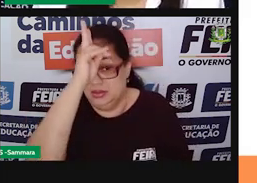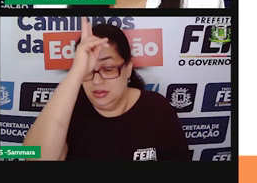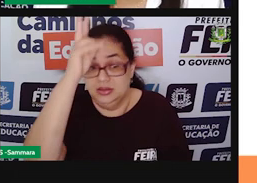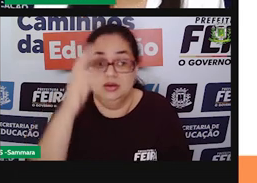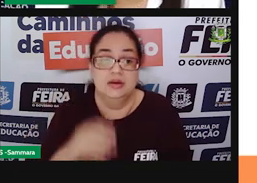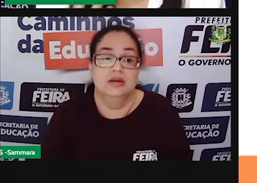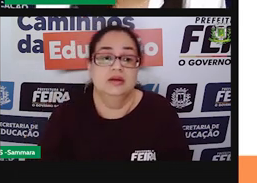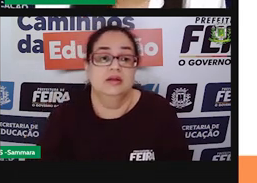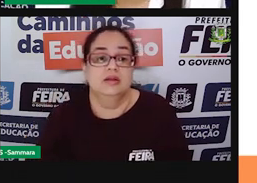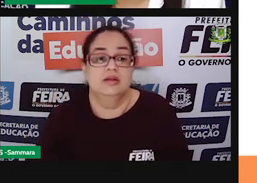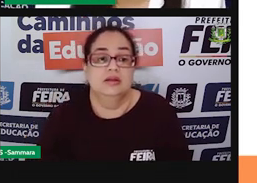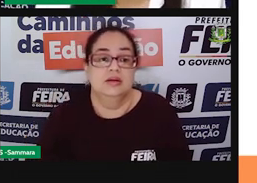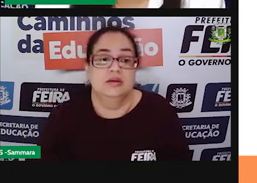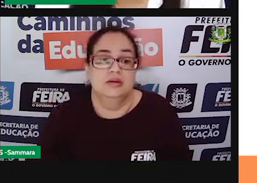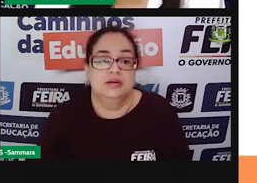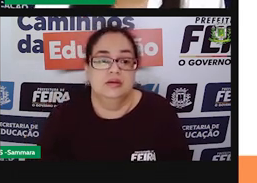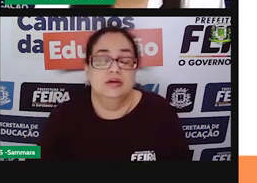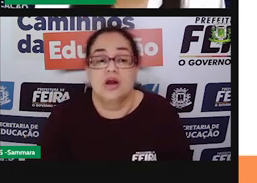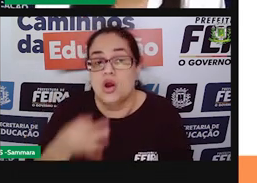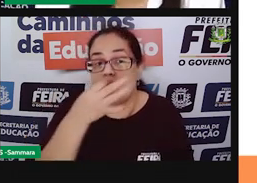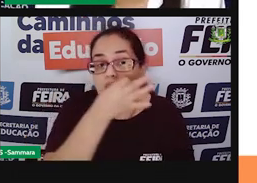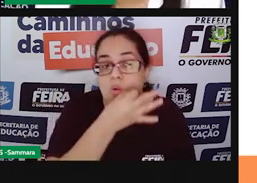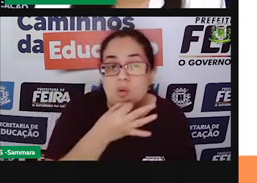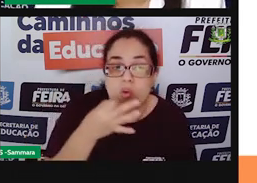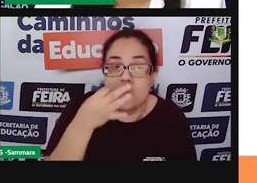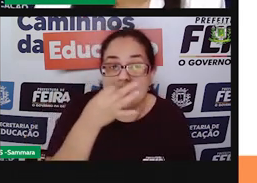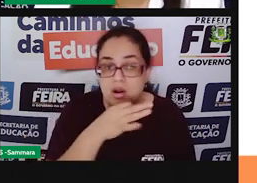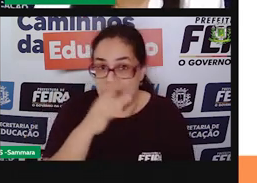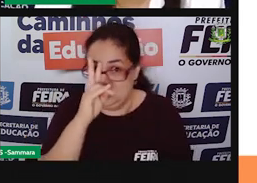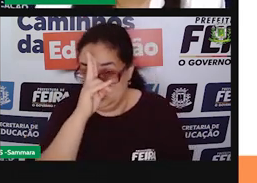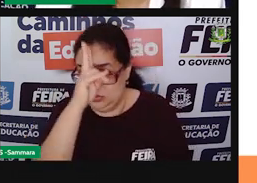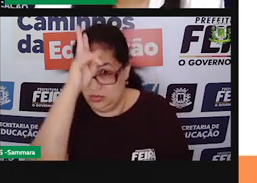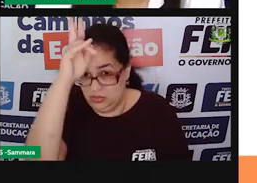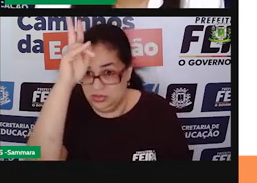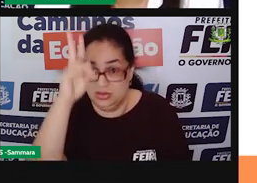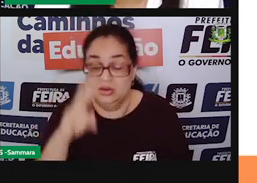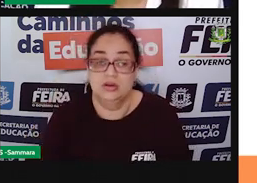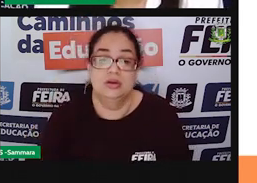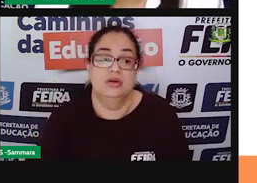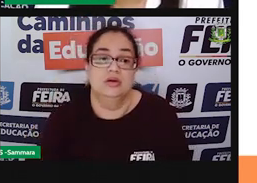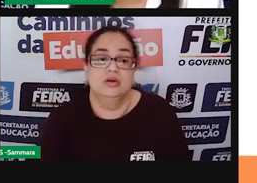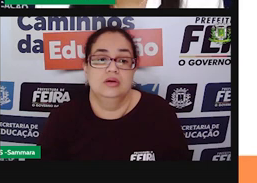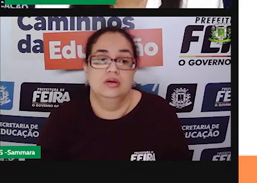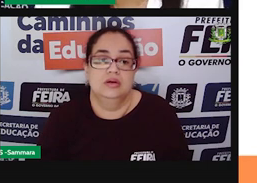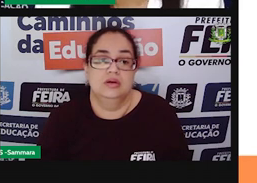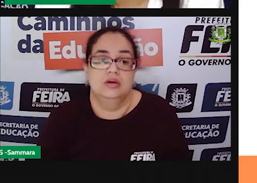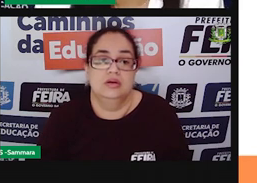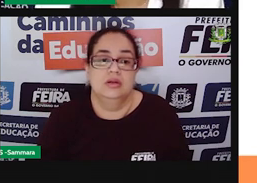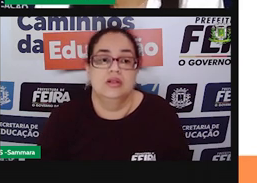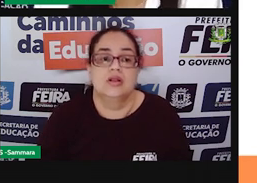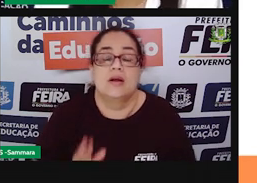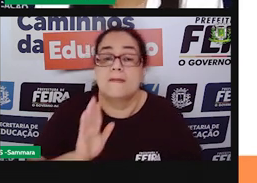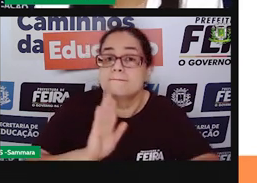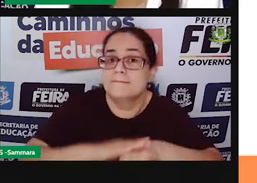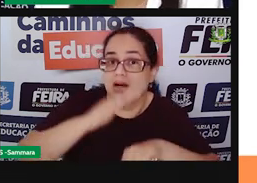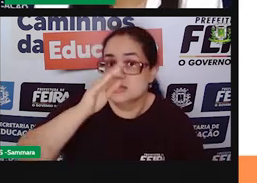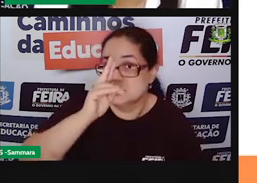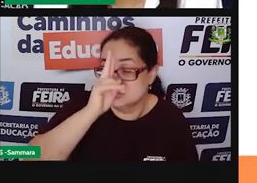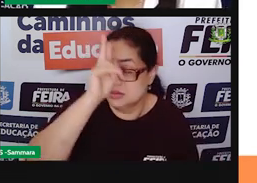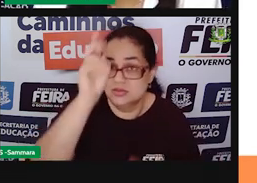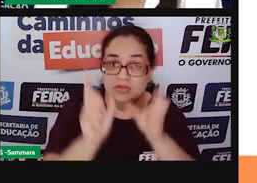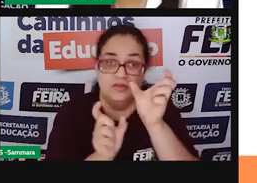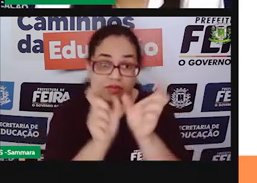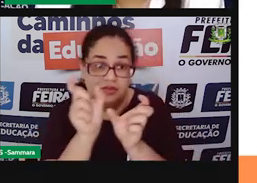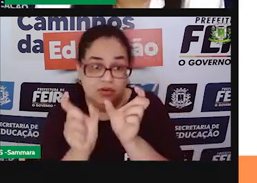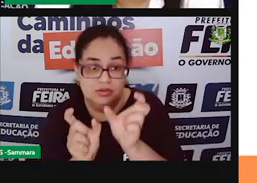gente expressa, né, em nossa oralidade com mais força. Por isso que recebe esse nome, sílaba tônica. A gente considera aí a